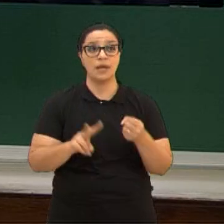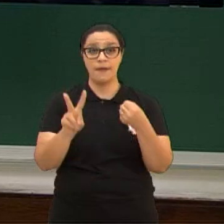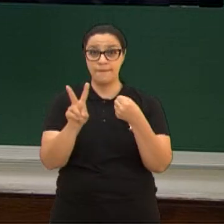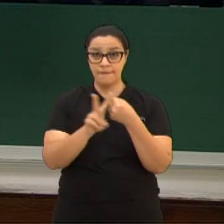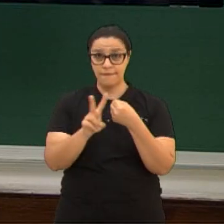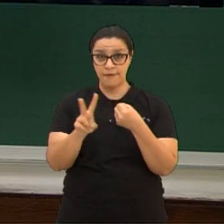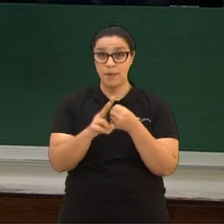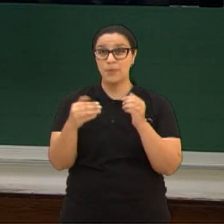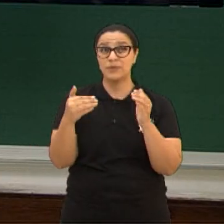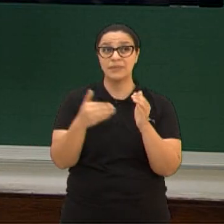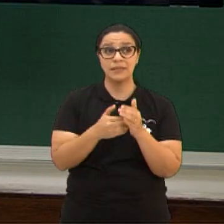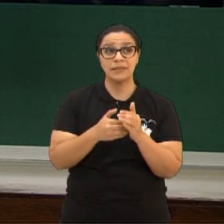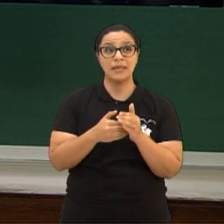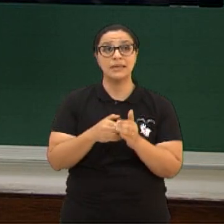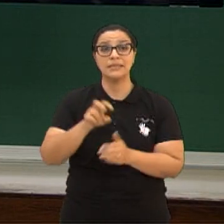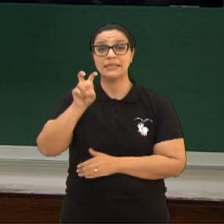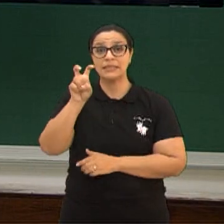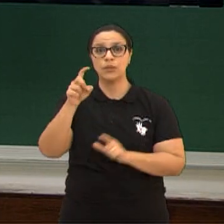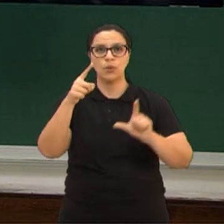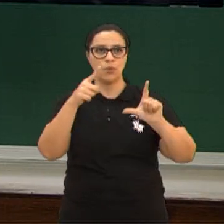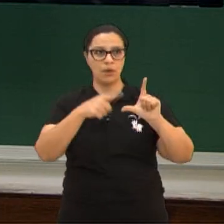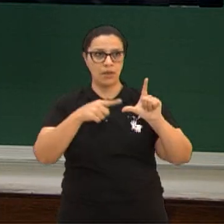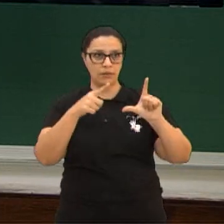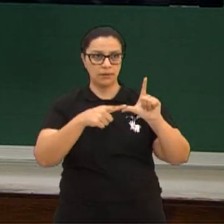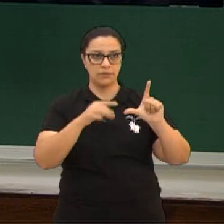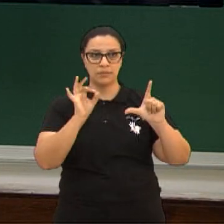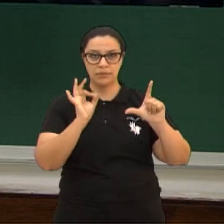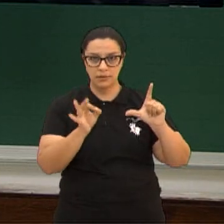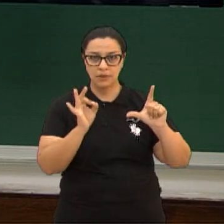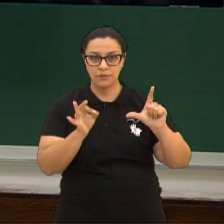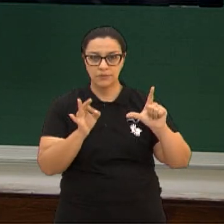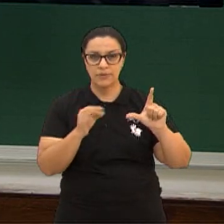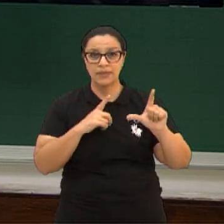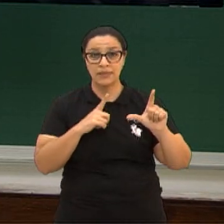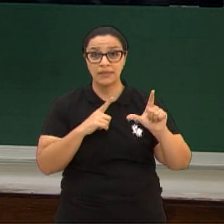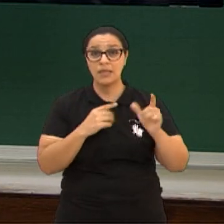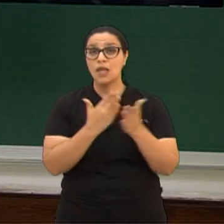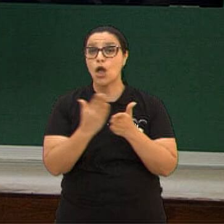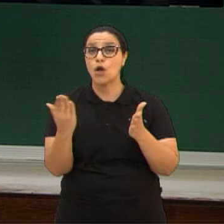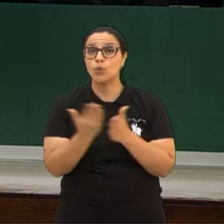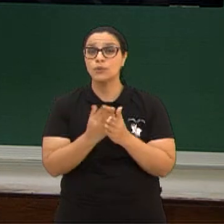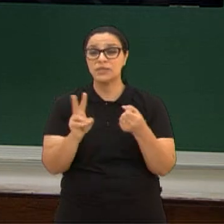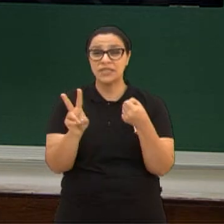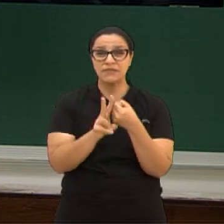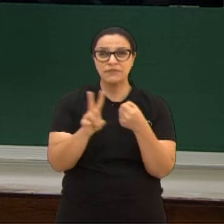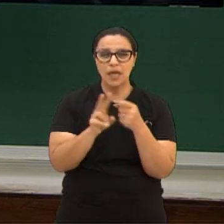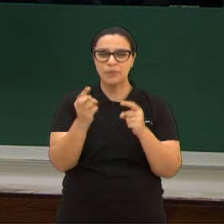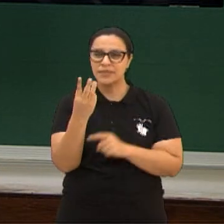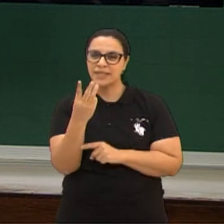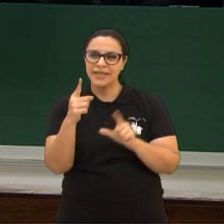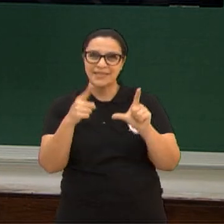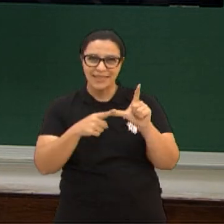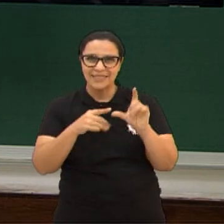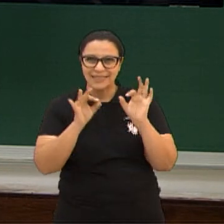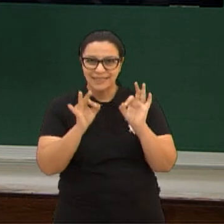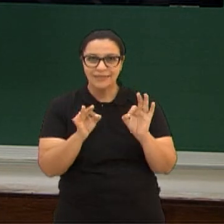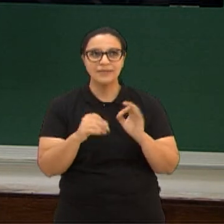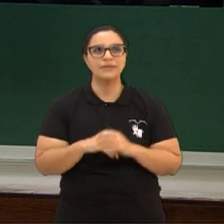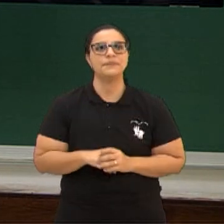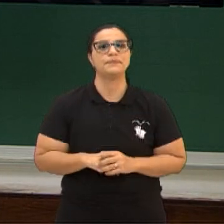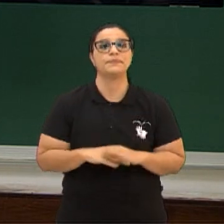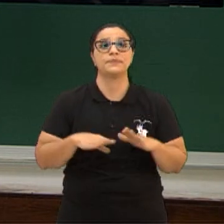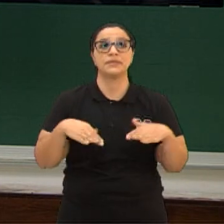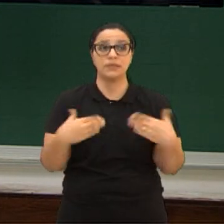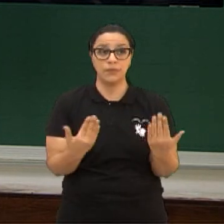verbos com, no máximo, 5 letras. Nós temos verbos bem curtinhos em inglês, de 3 letrinhas.